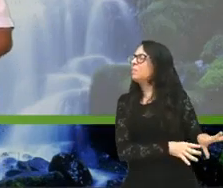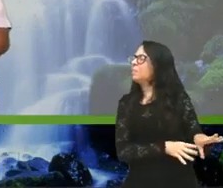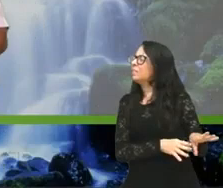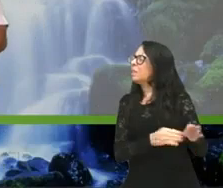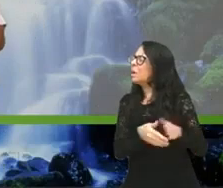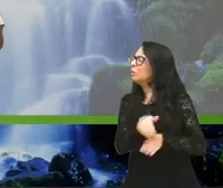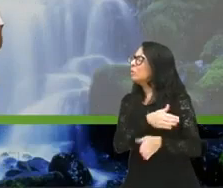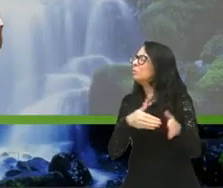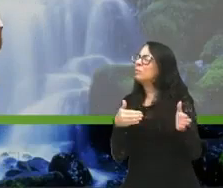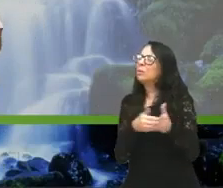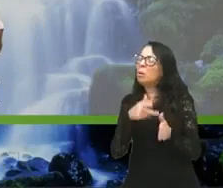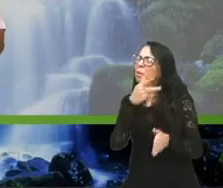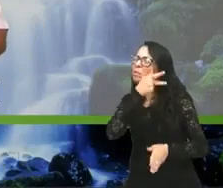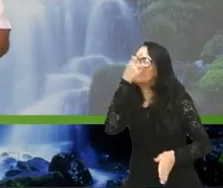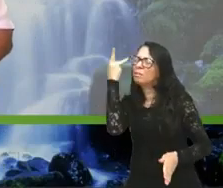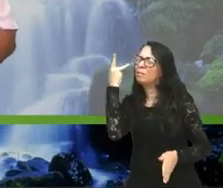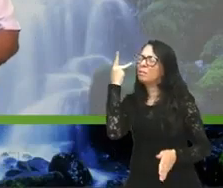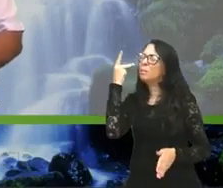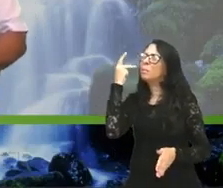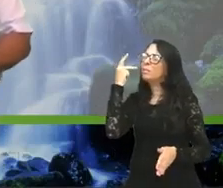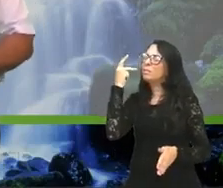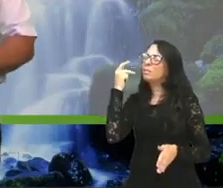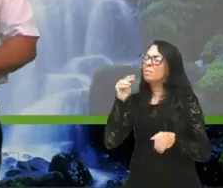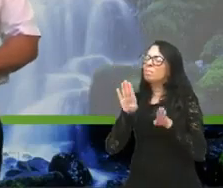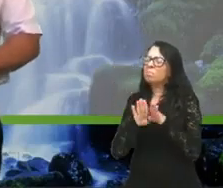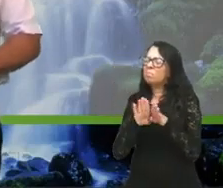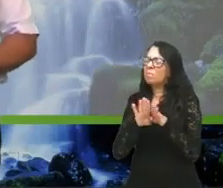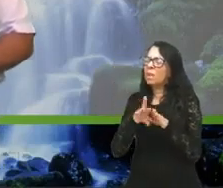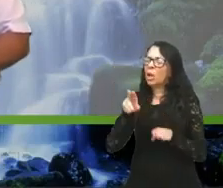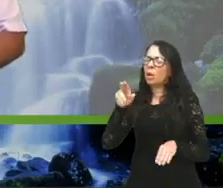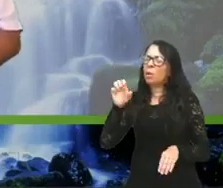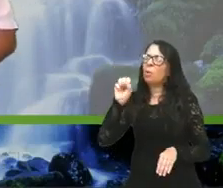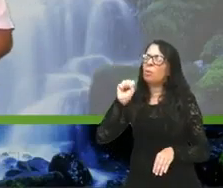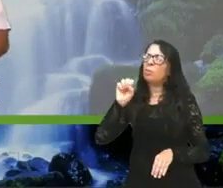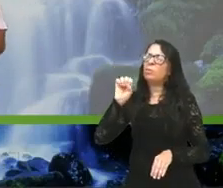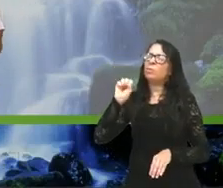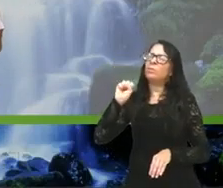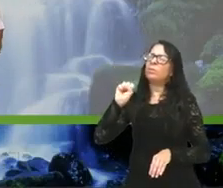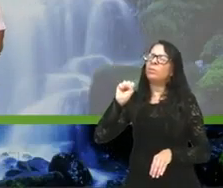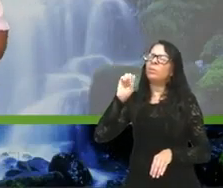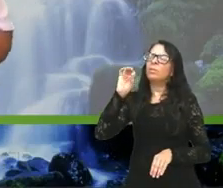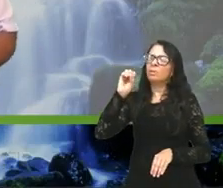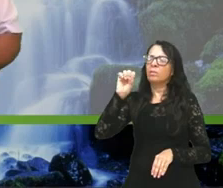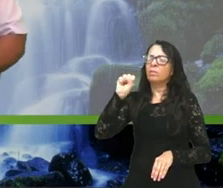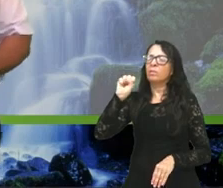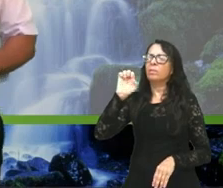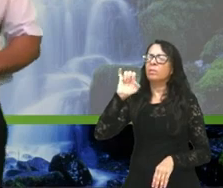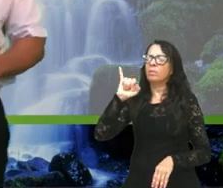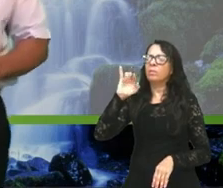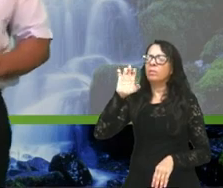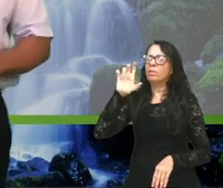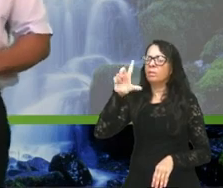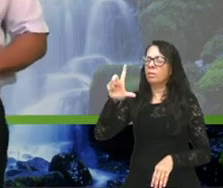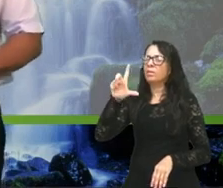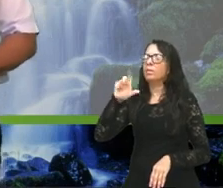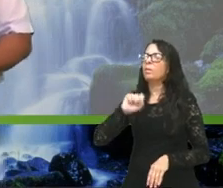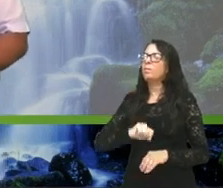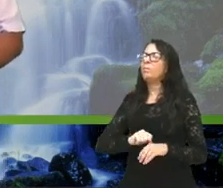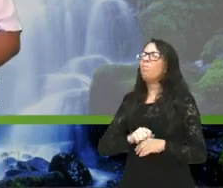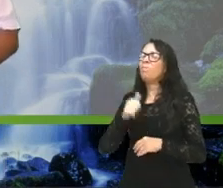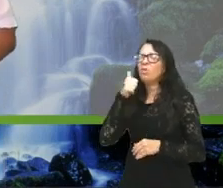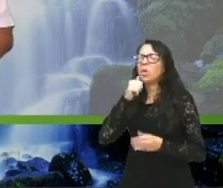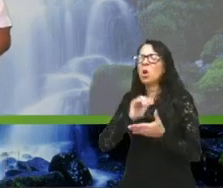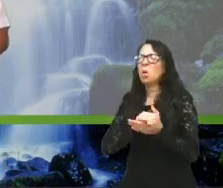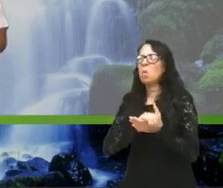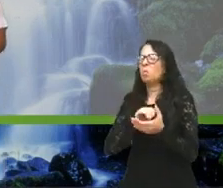vida do nosso irmão Ziel, sua esposa, a irmã Antônia, seus filhos, ó Deus, também que foram, suas filhas que foram infectadas, ó